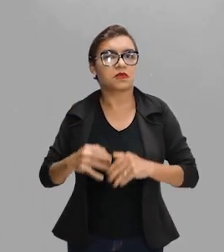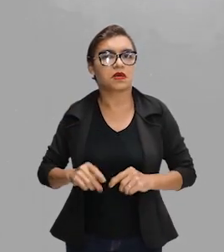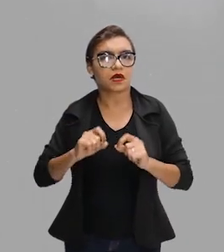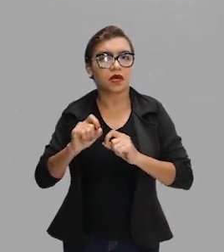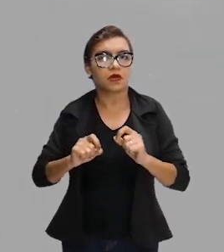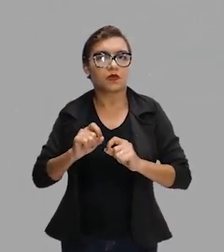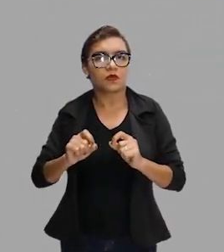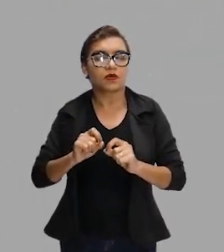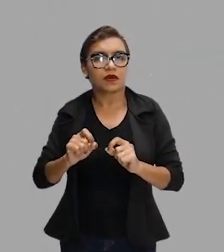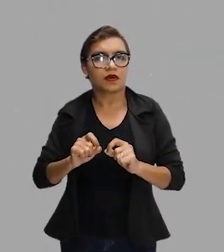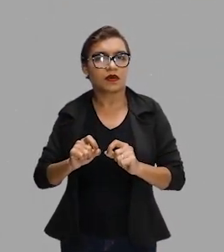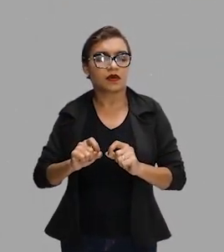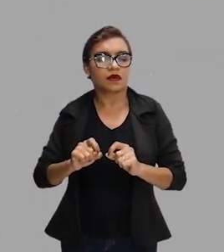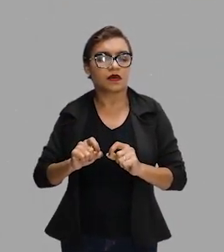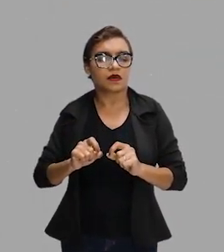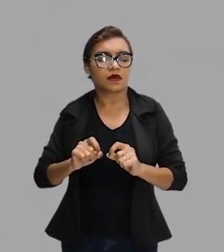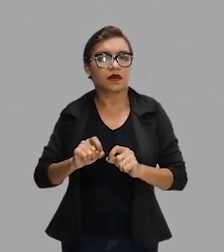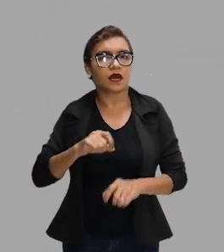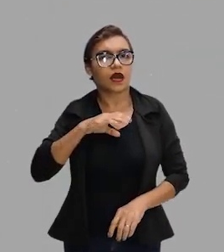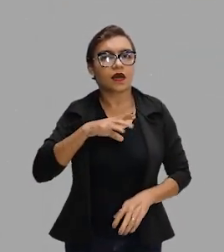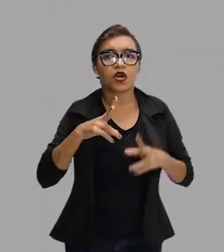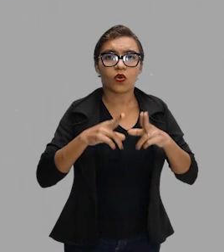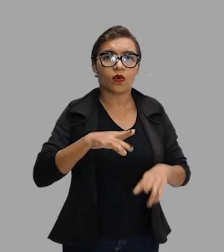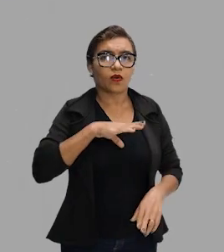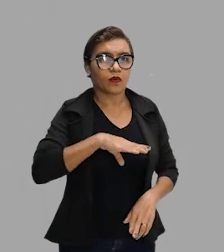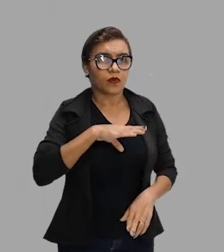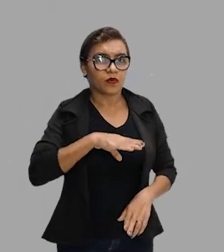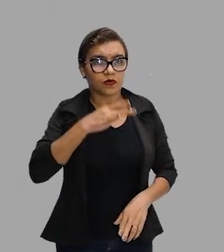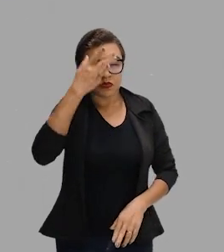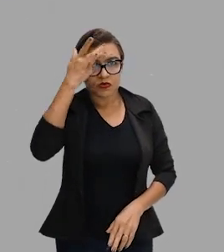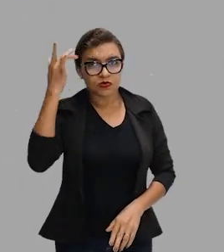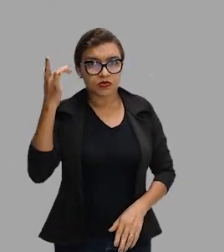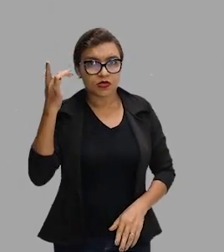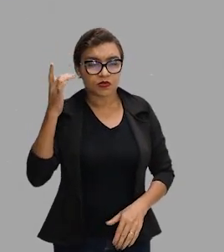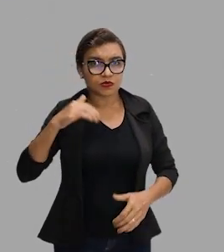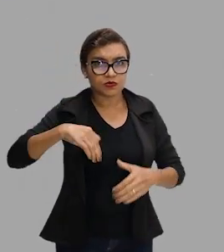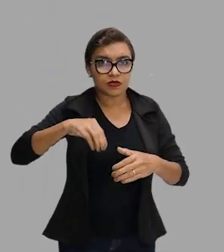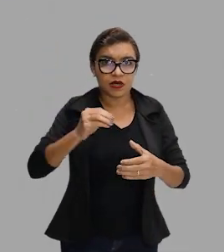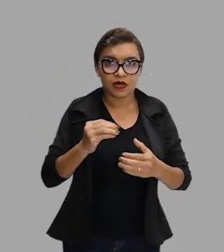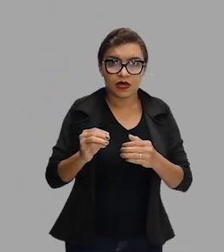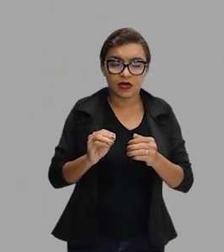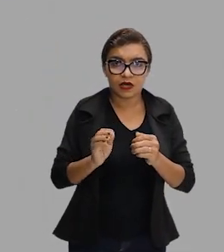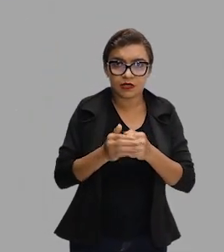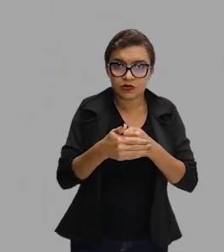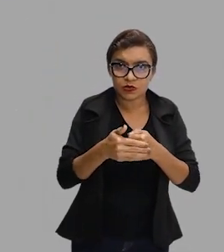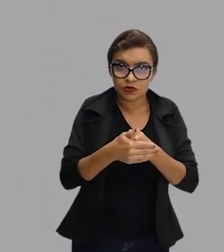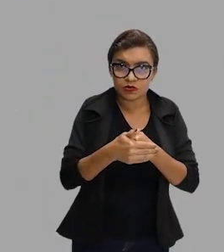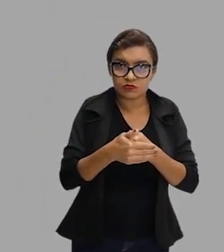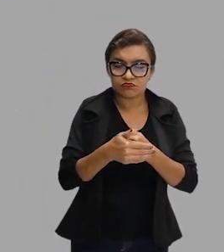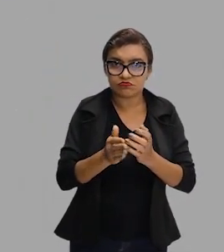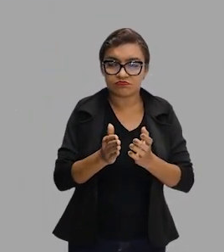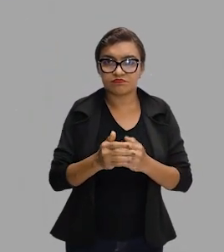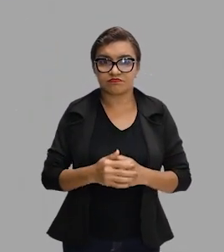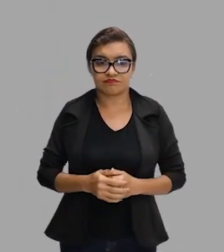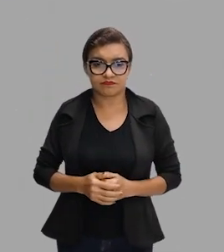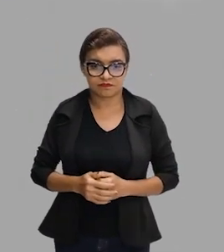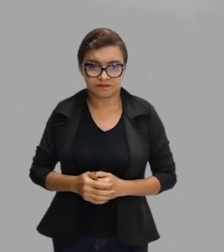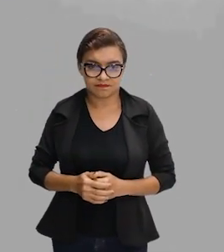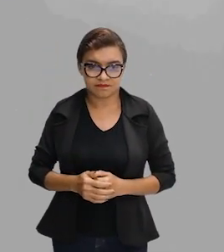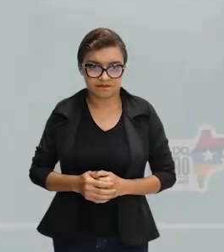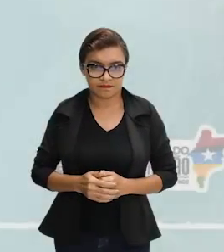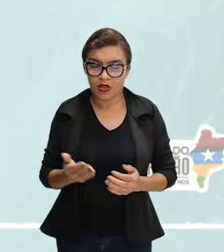mas subtende-se, como na língua portuguesa, o sujeito oculto, tá? É muito parecido. Eu. Vamos